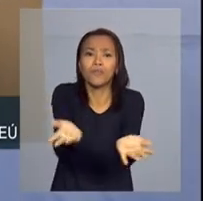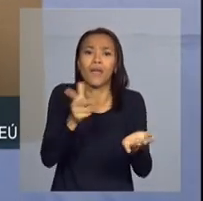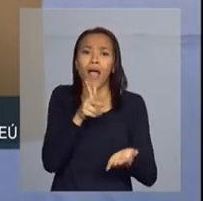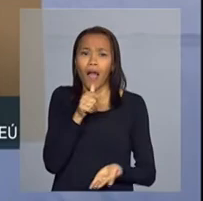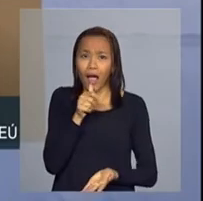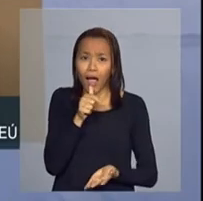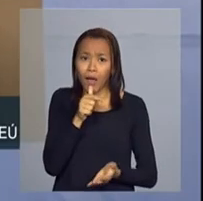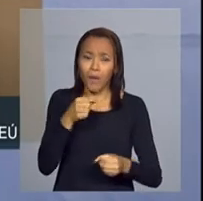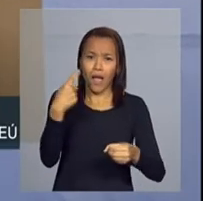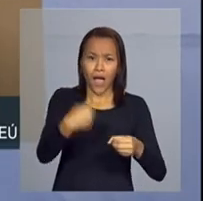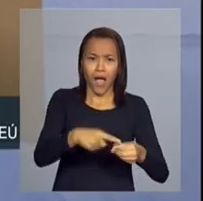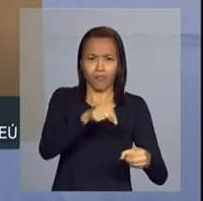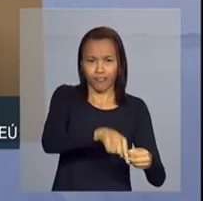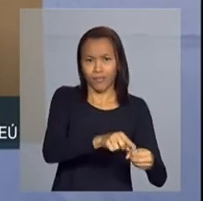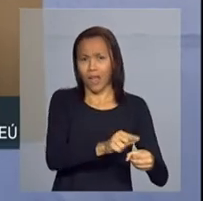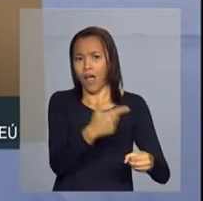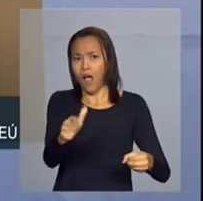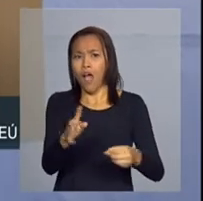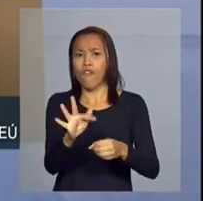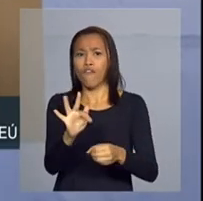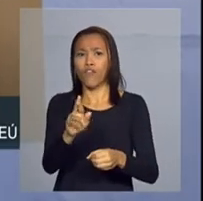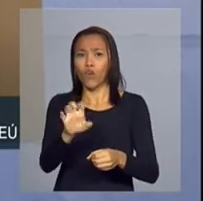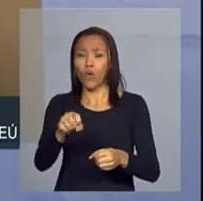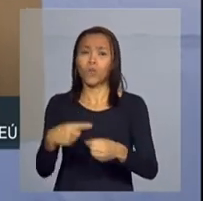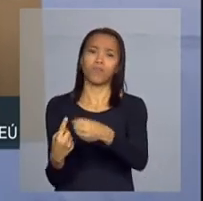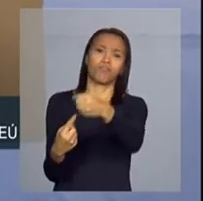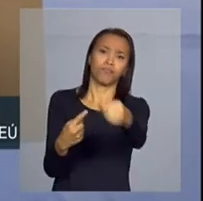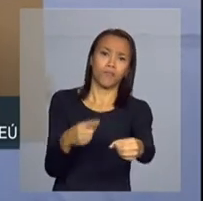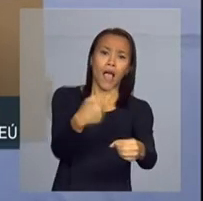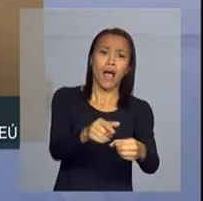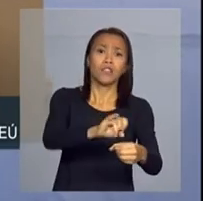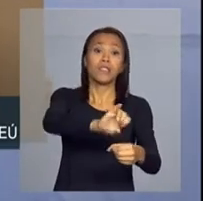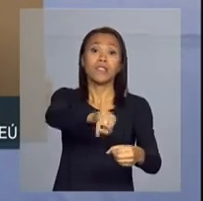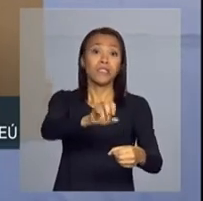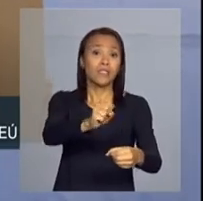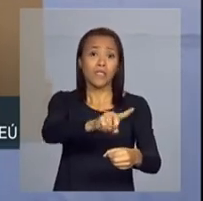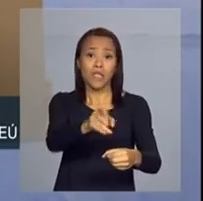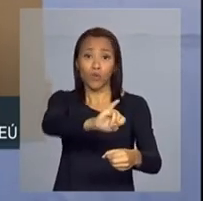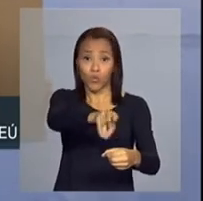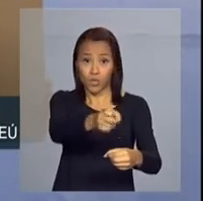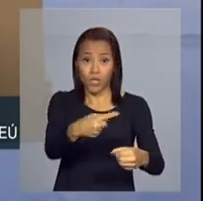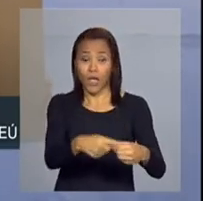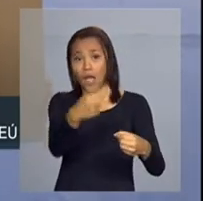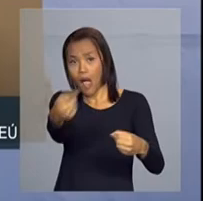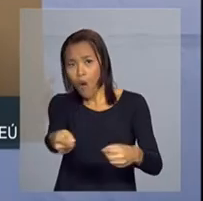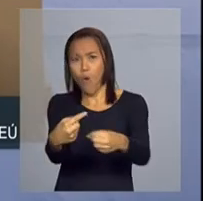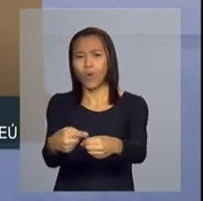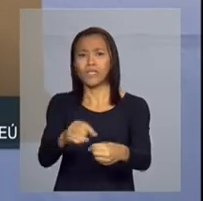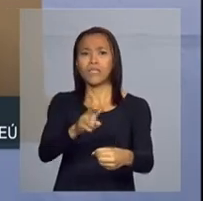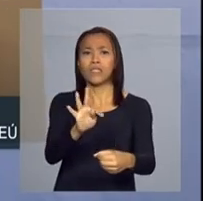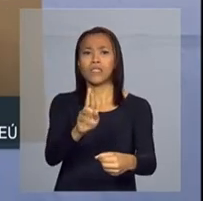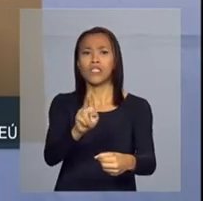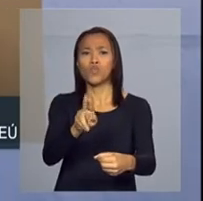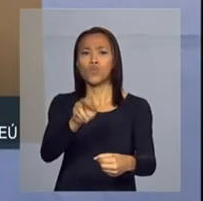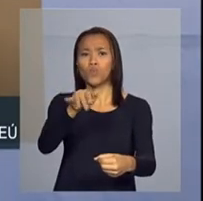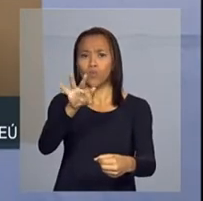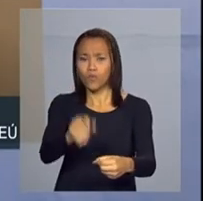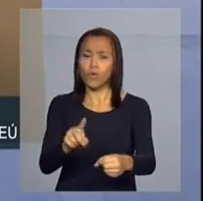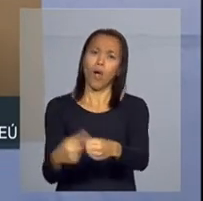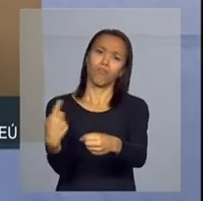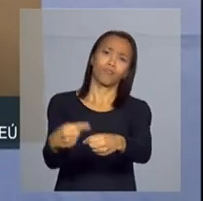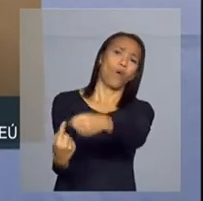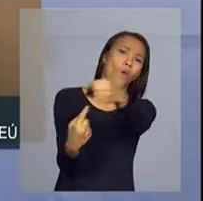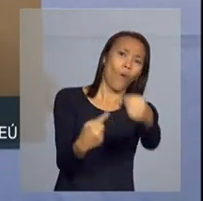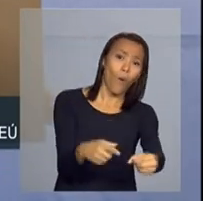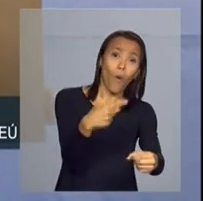a Calumbi, a Flores, a Afogados, a São José do Egito, a Triunfo, a Santa Cruz da Baixa Verde,